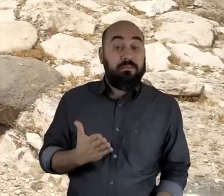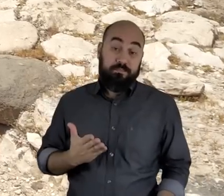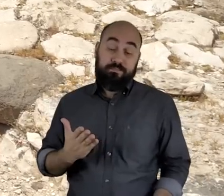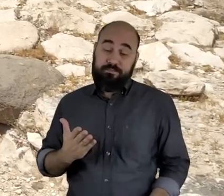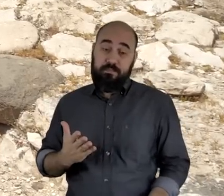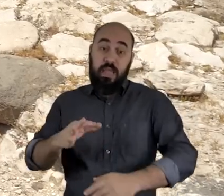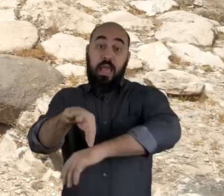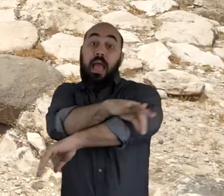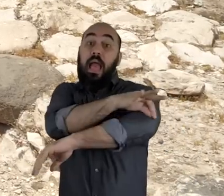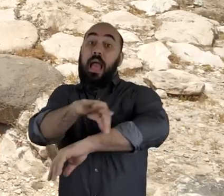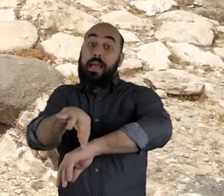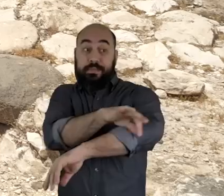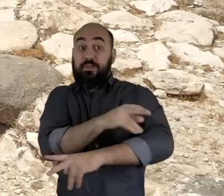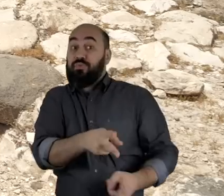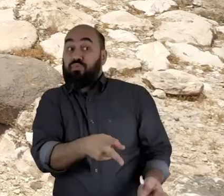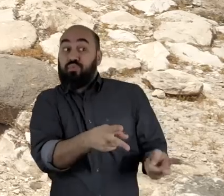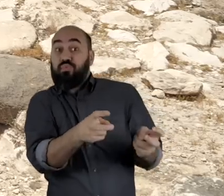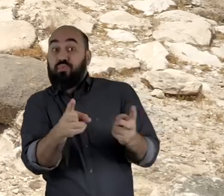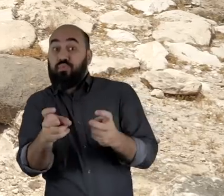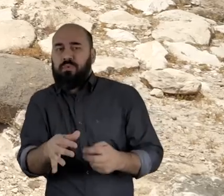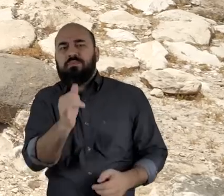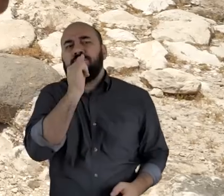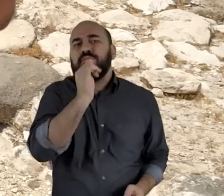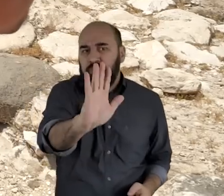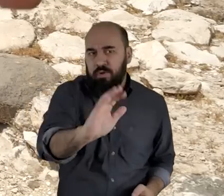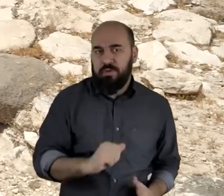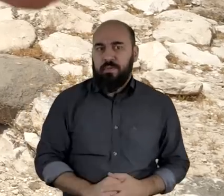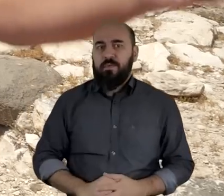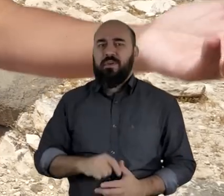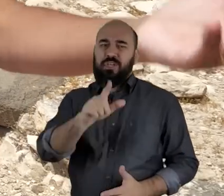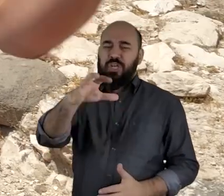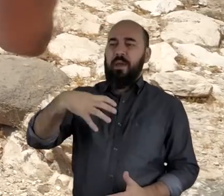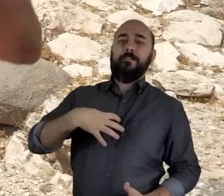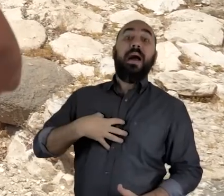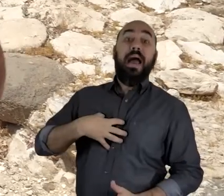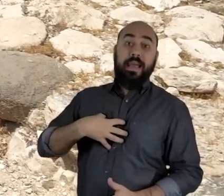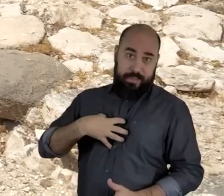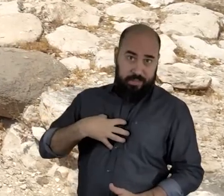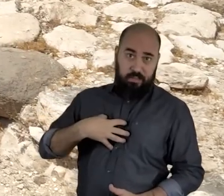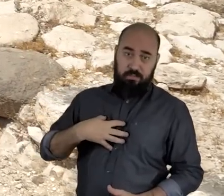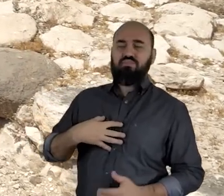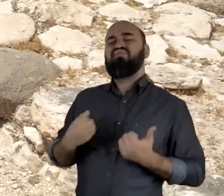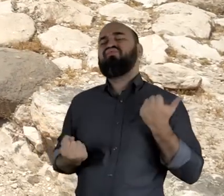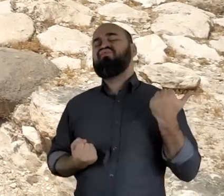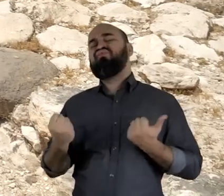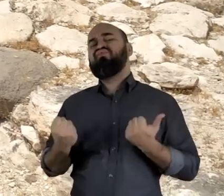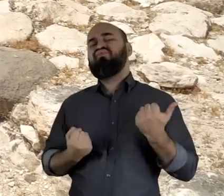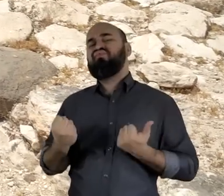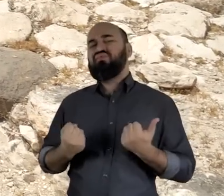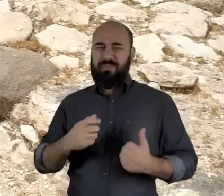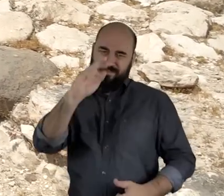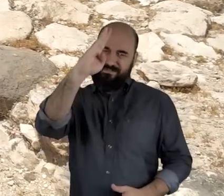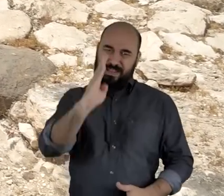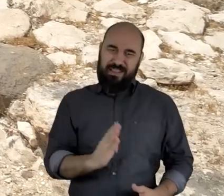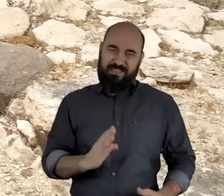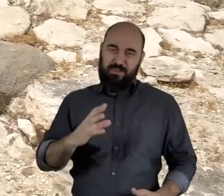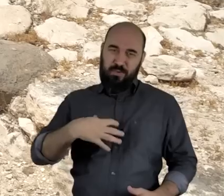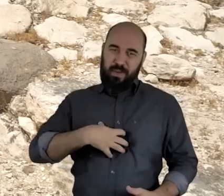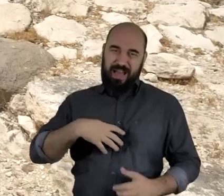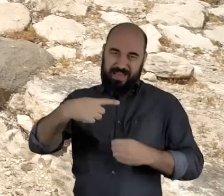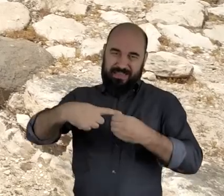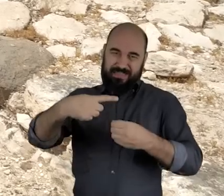já foi de carro desde Minas Gerais para a Bahia ou da Bahia para Minas Gerais consegue perceber que quando você sai do